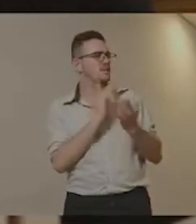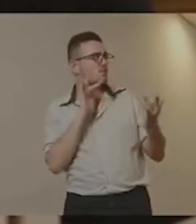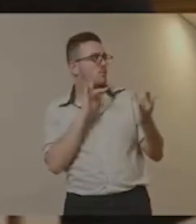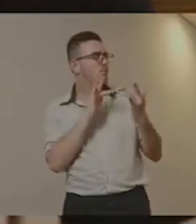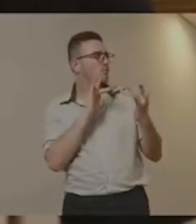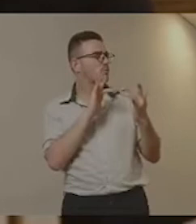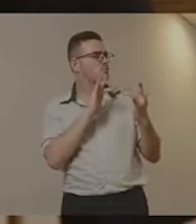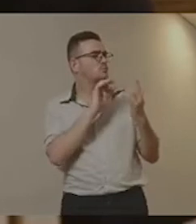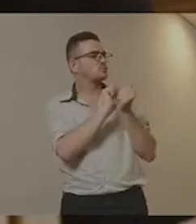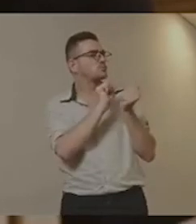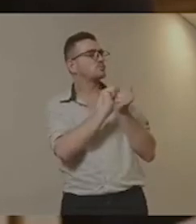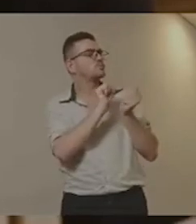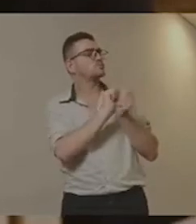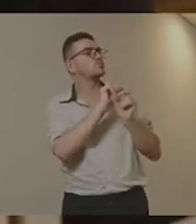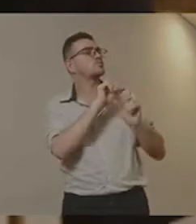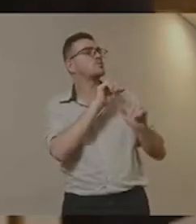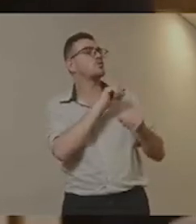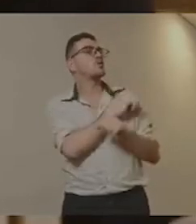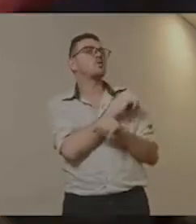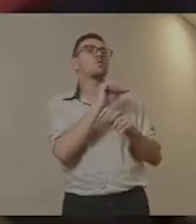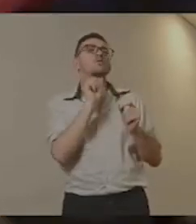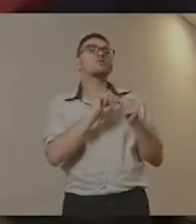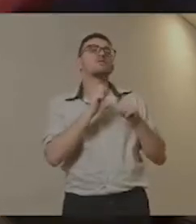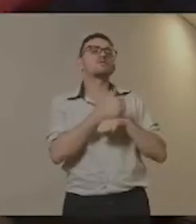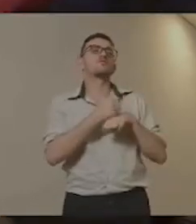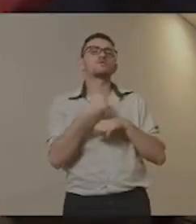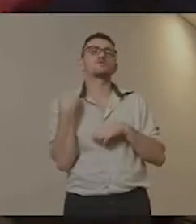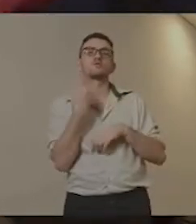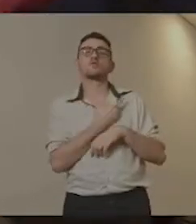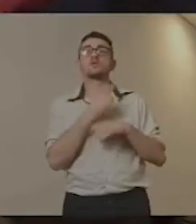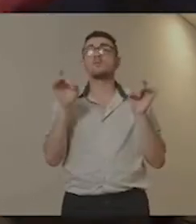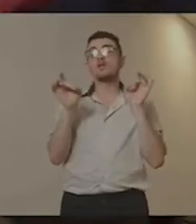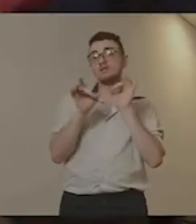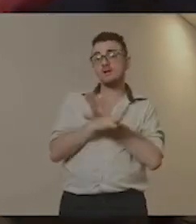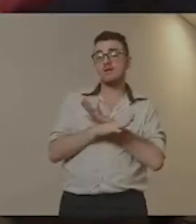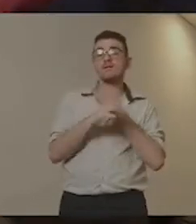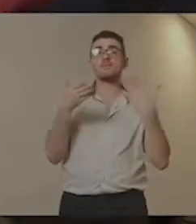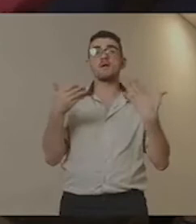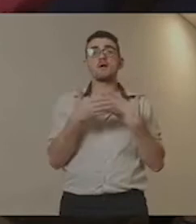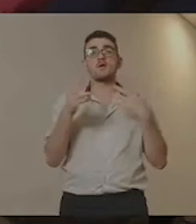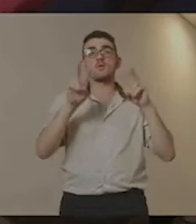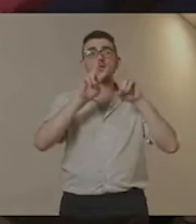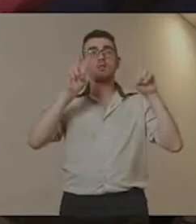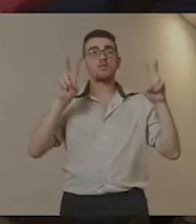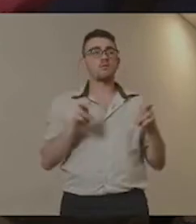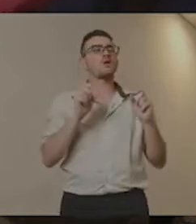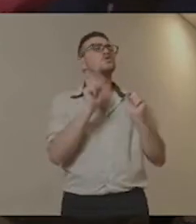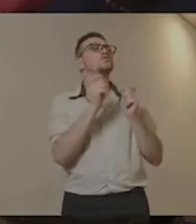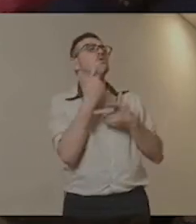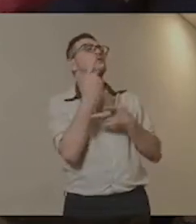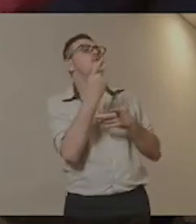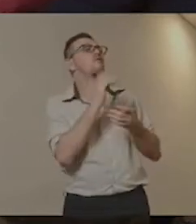a gente encerrar esse painel, traga o que você queria trazer. Eu só queria acrescentar que na minha escola tem uma rede